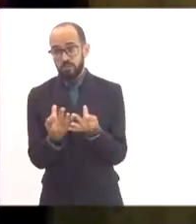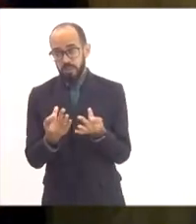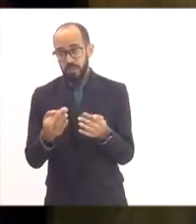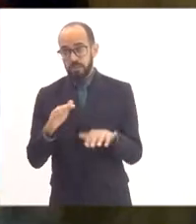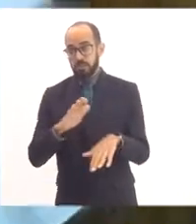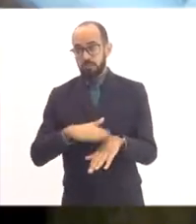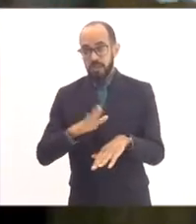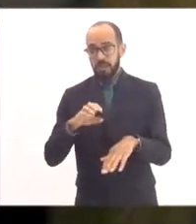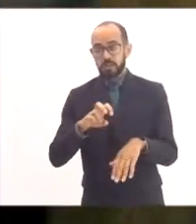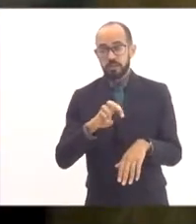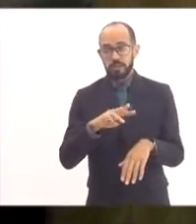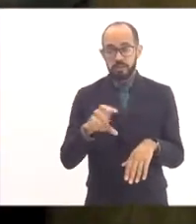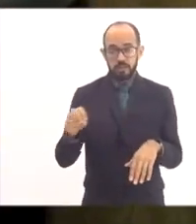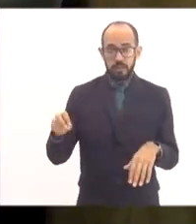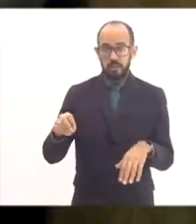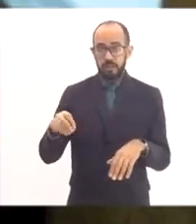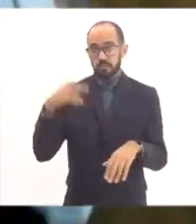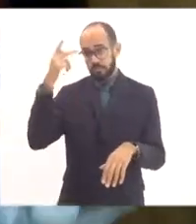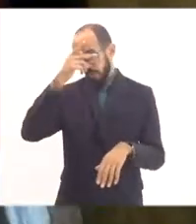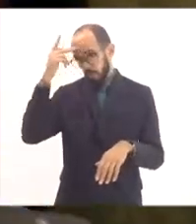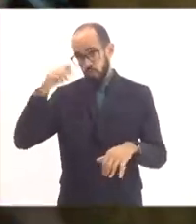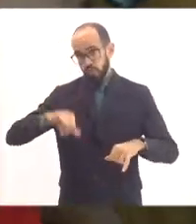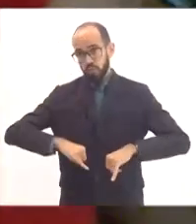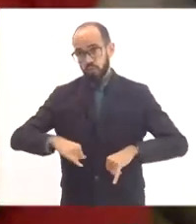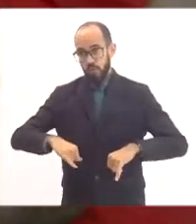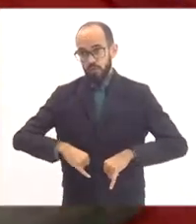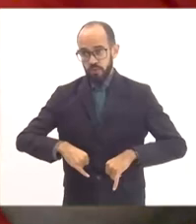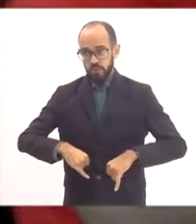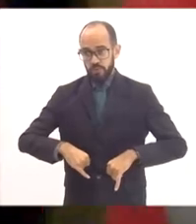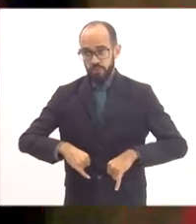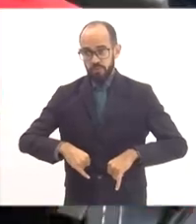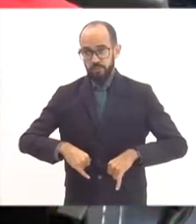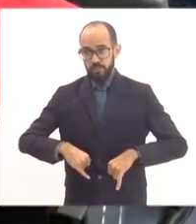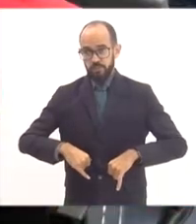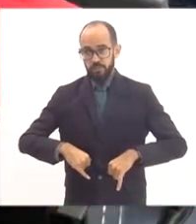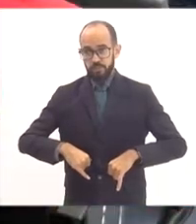que sofrem. Na verdade, isso aqui...